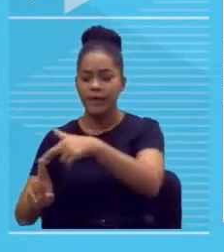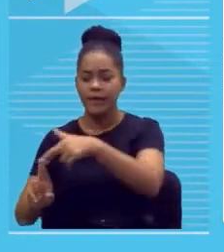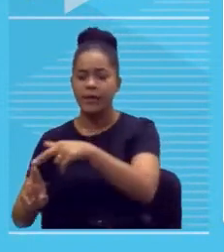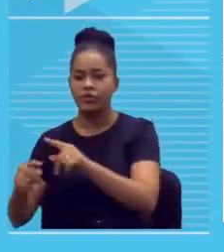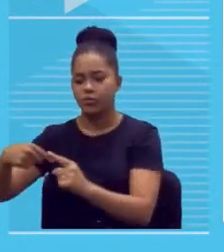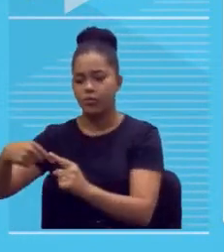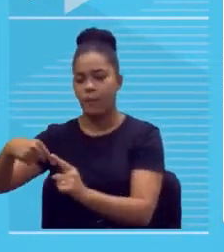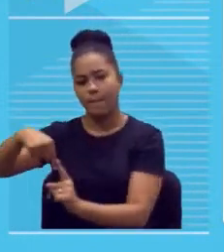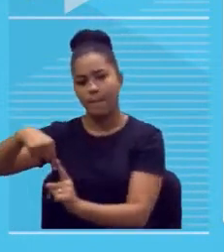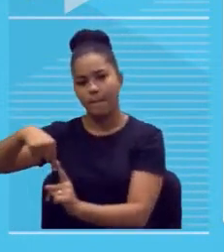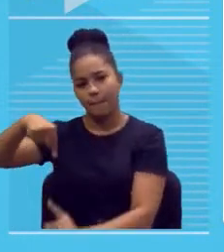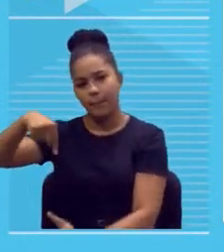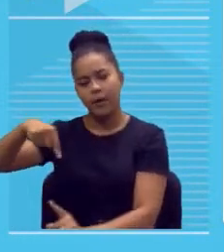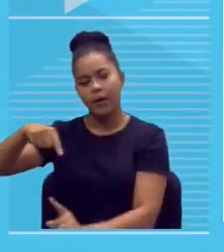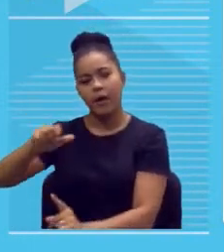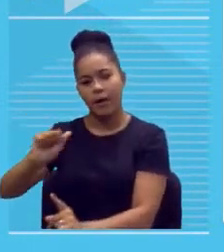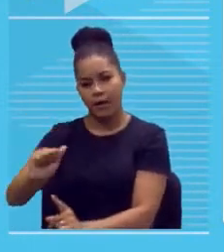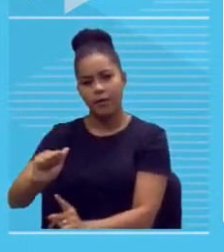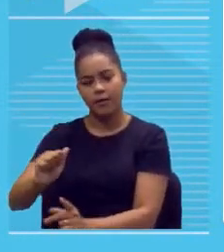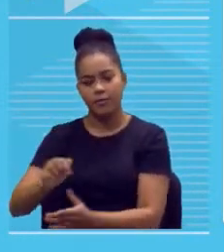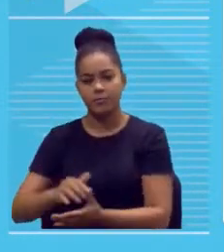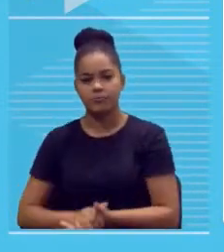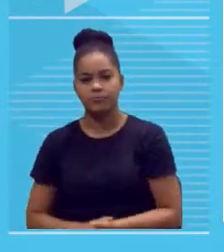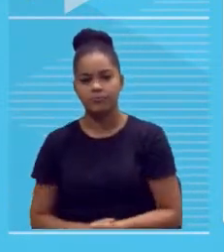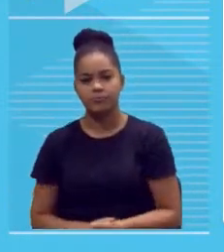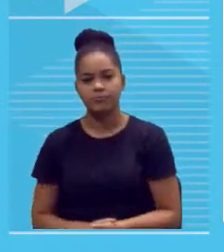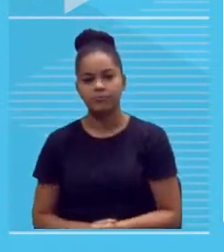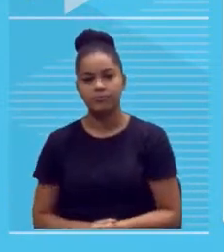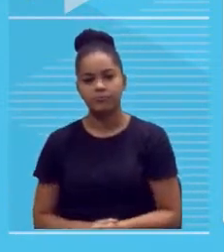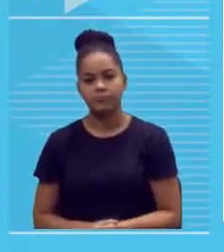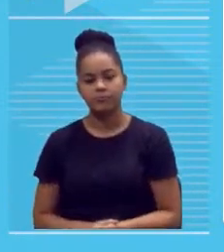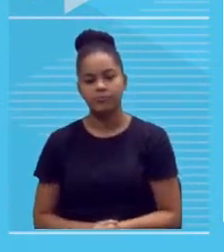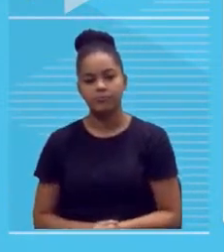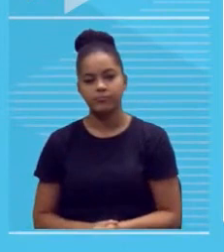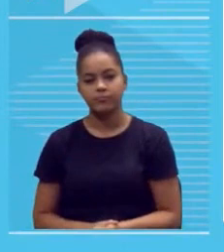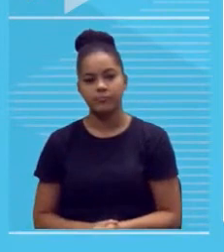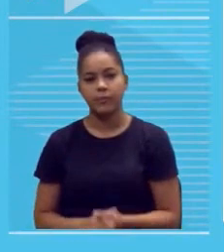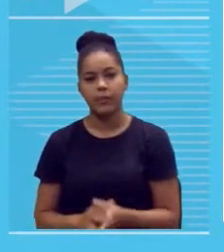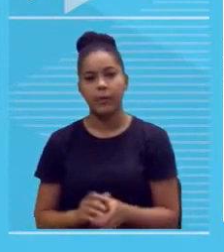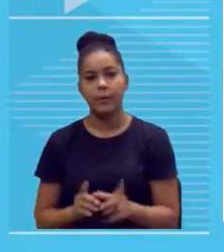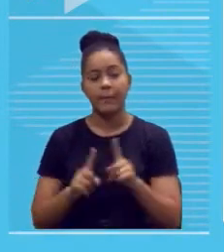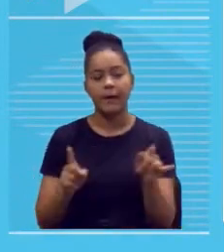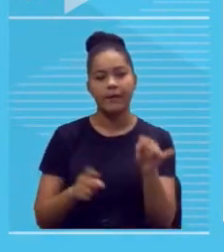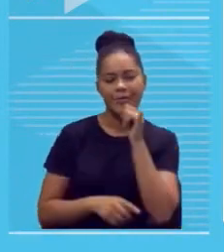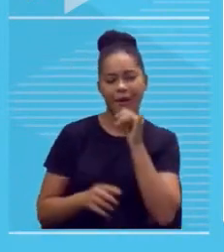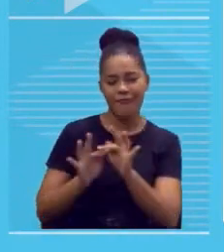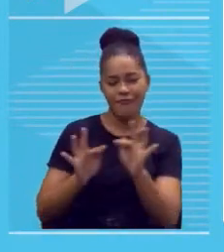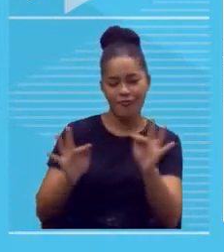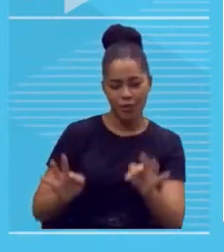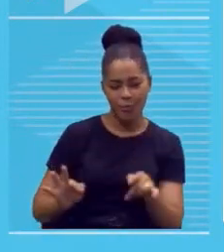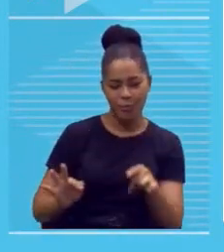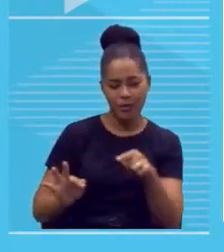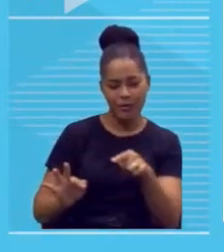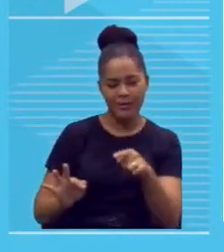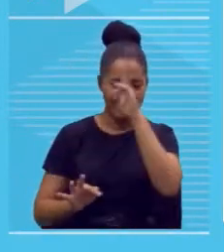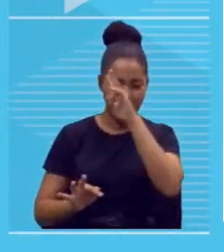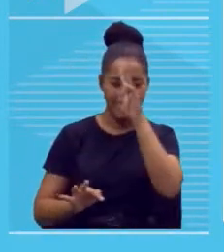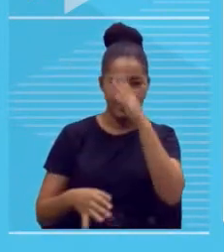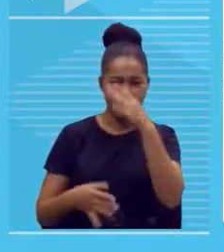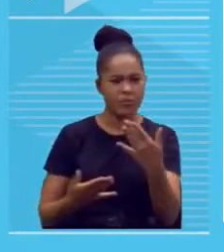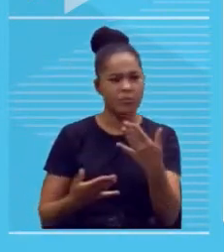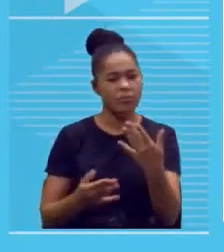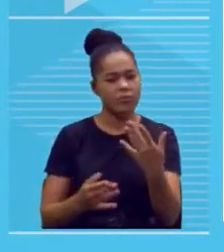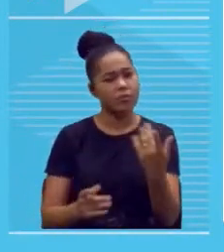Seriam as coordenadas daquele ponto A. Professor, e se eu não lembrar dessa fórmula, tem como a gente chegar nessa mesma